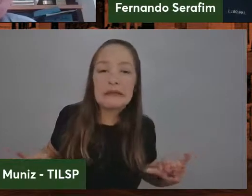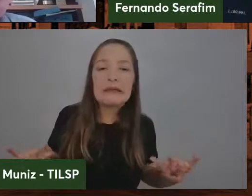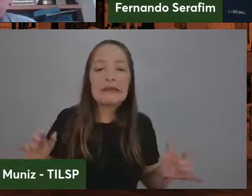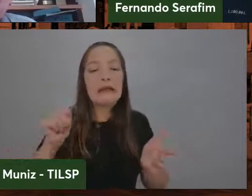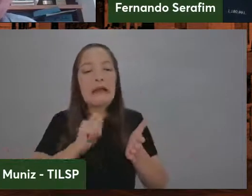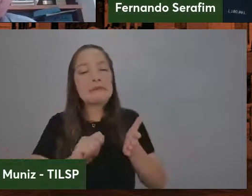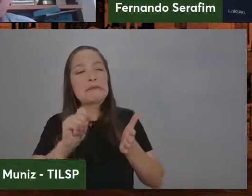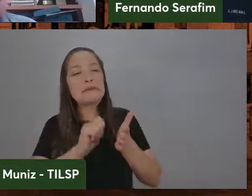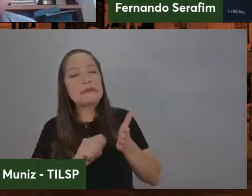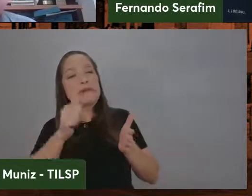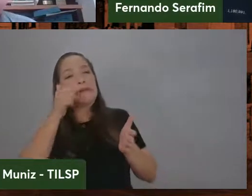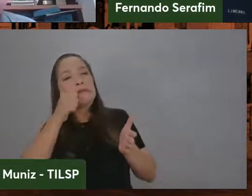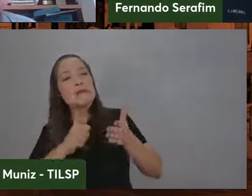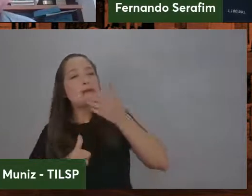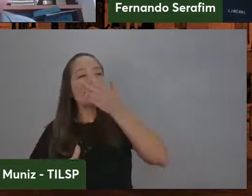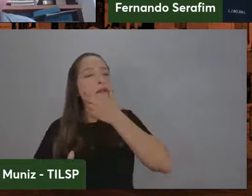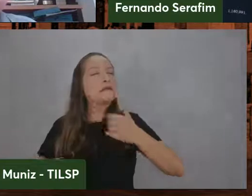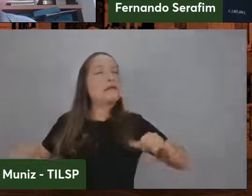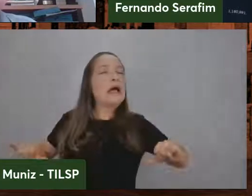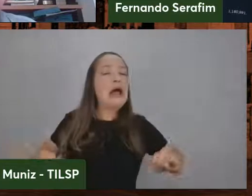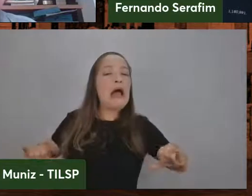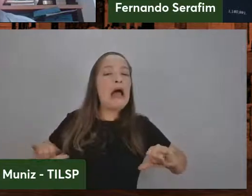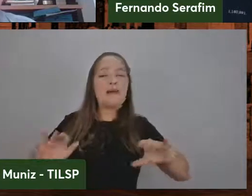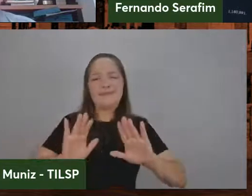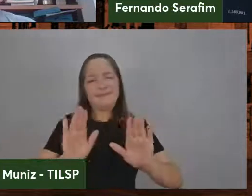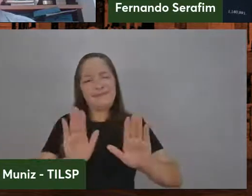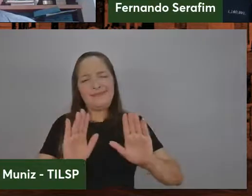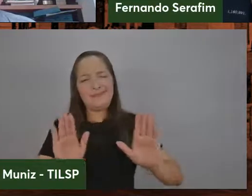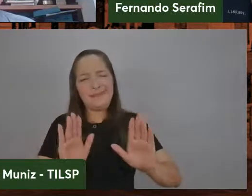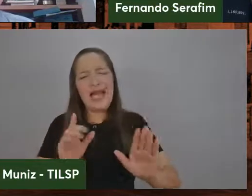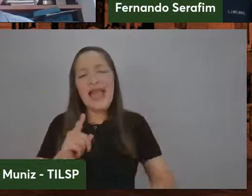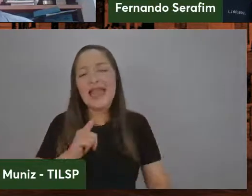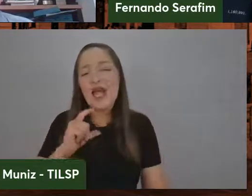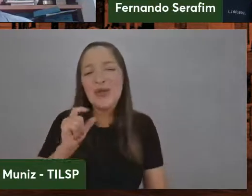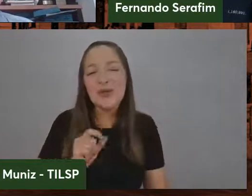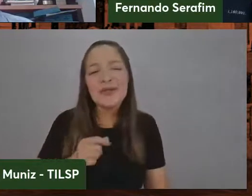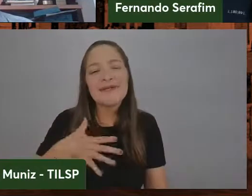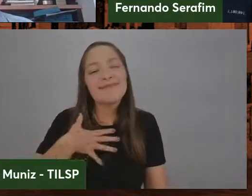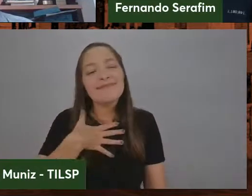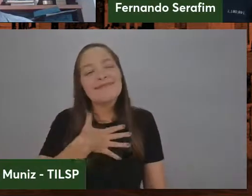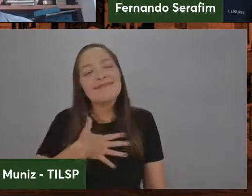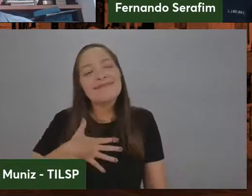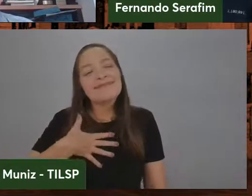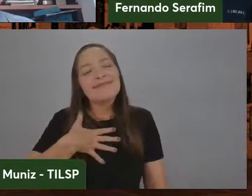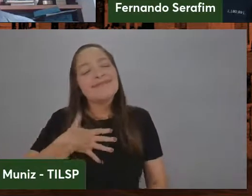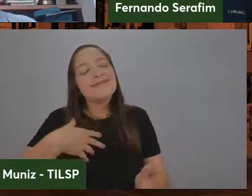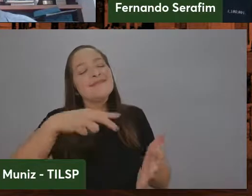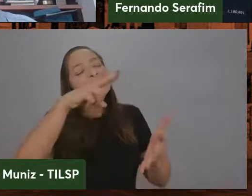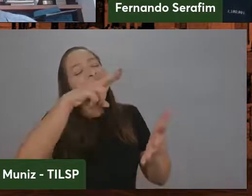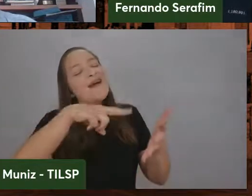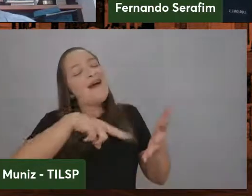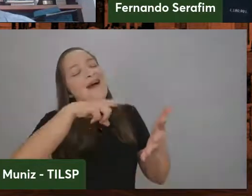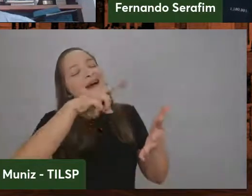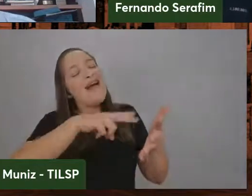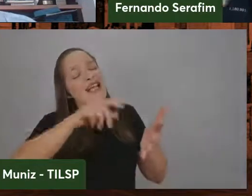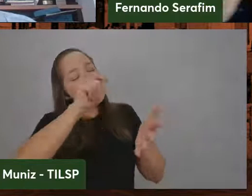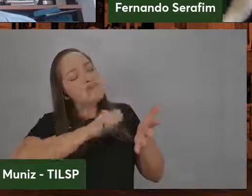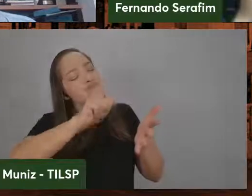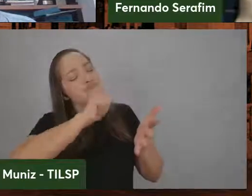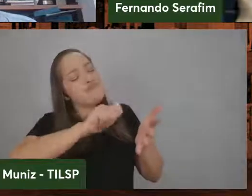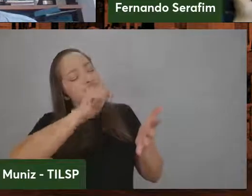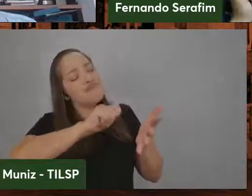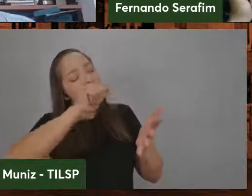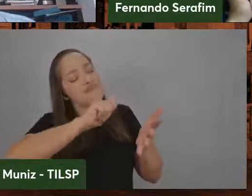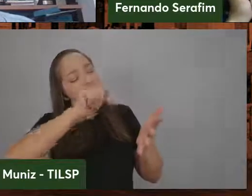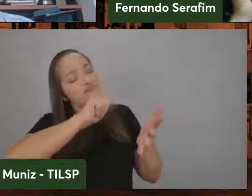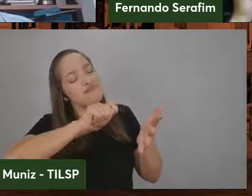as escritoras sofrem. Eu acho que há muito do deleite, do prazer, sabe? Você escreve com muita vontade, com